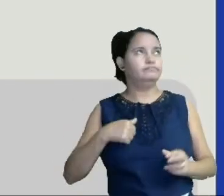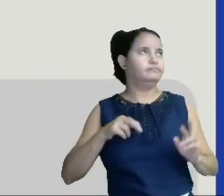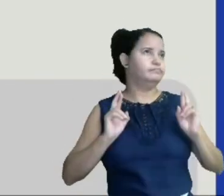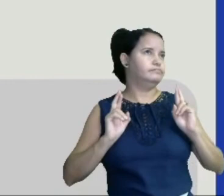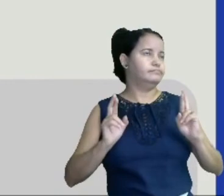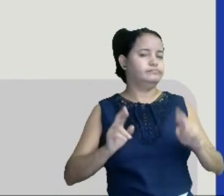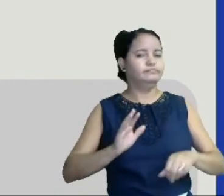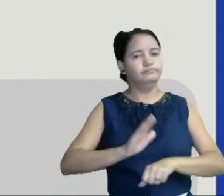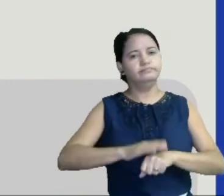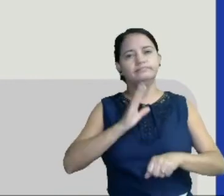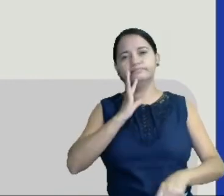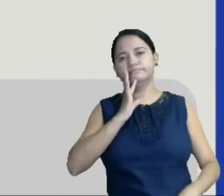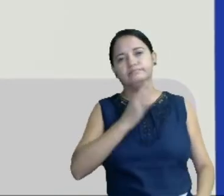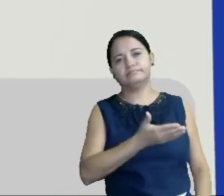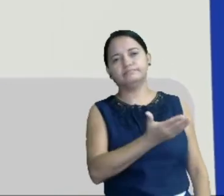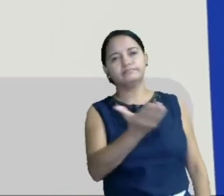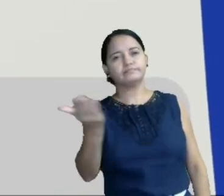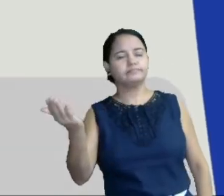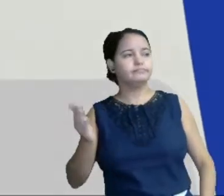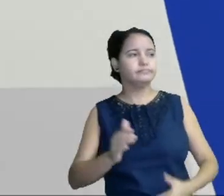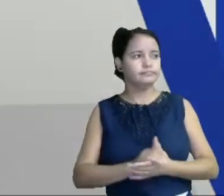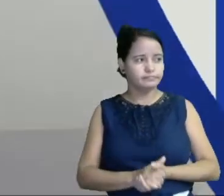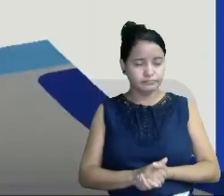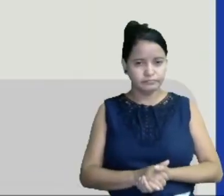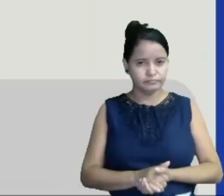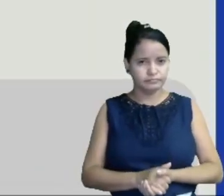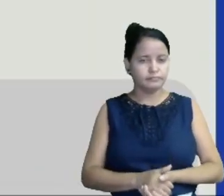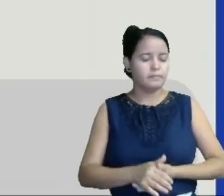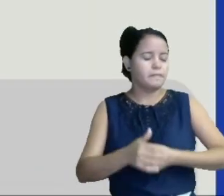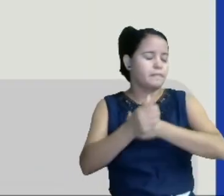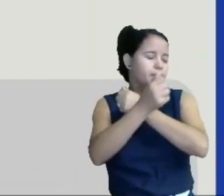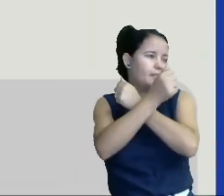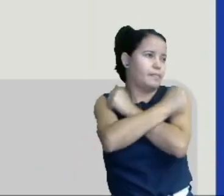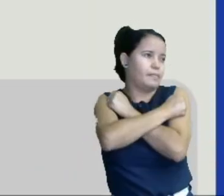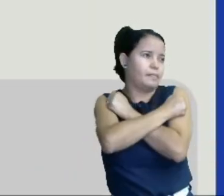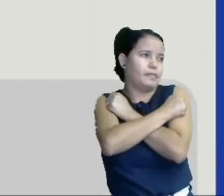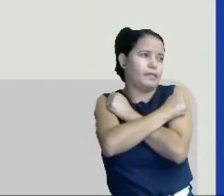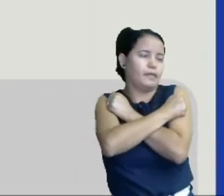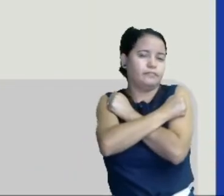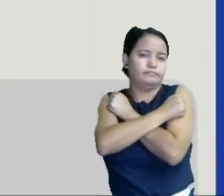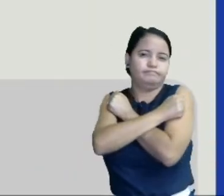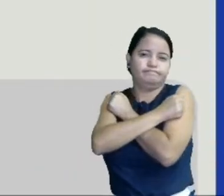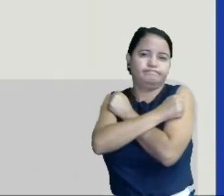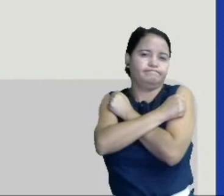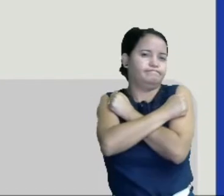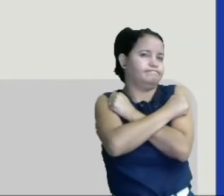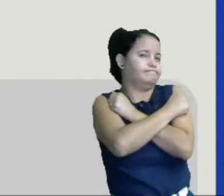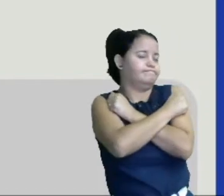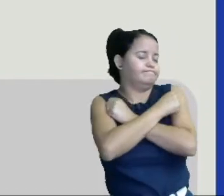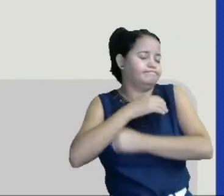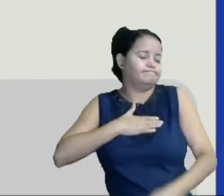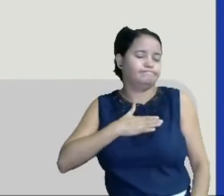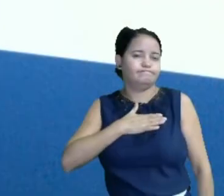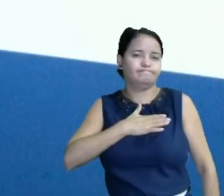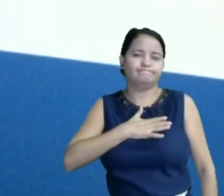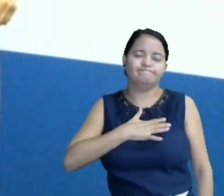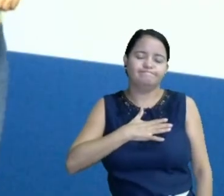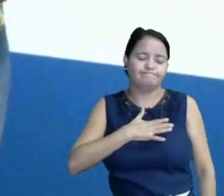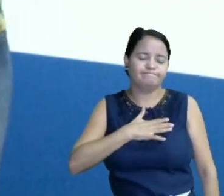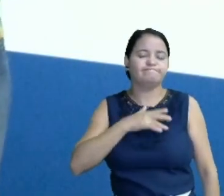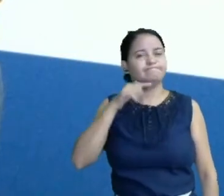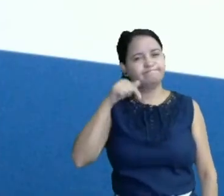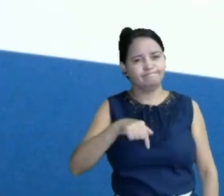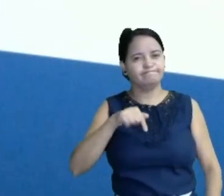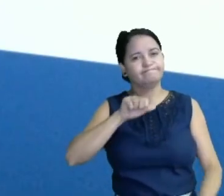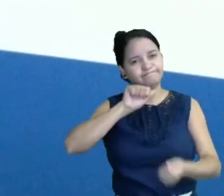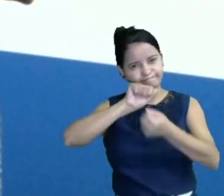mais um pouquinho de conhecimento para vocês então vai aí um meu abraço e a minha grande satisfação de